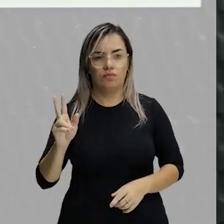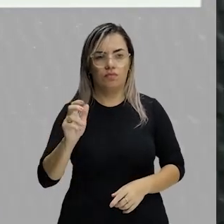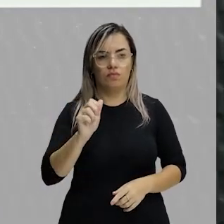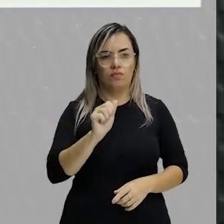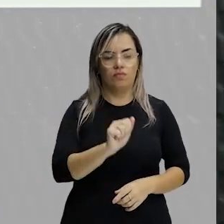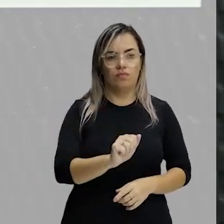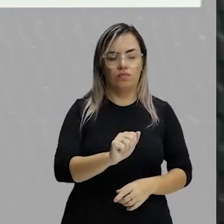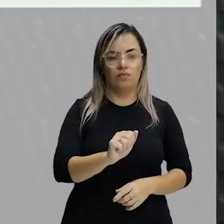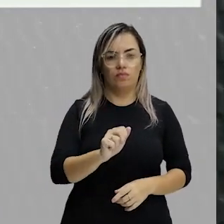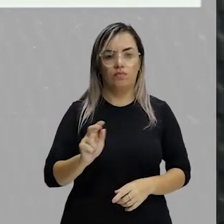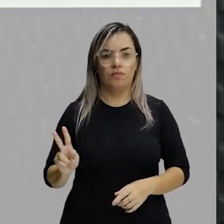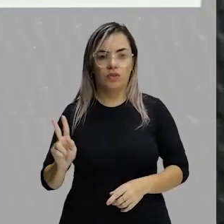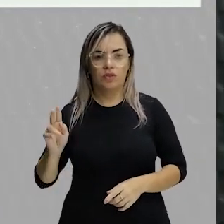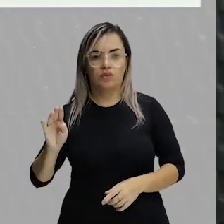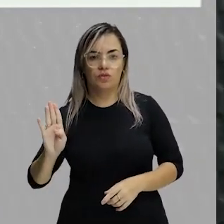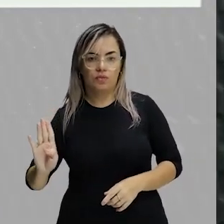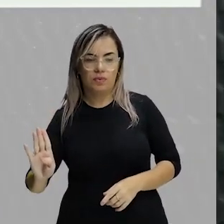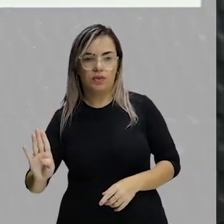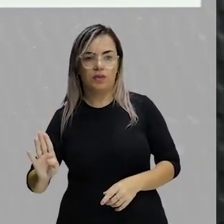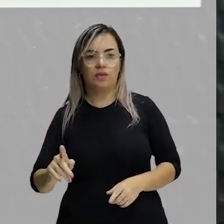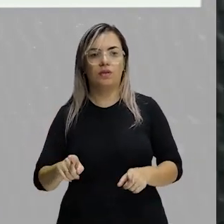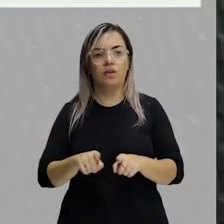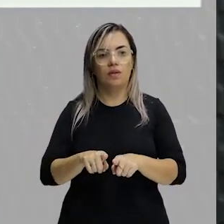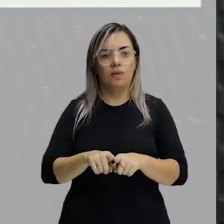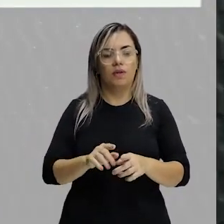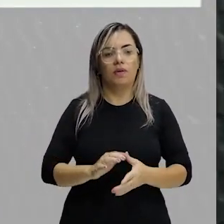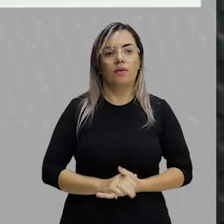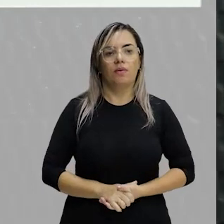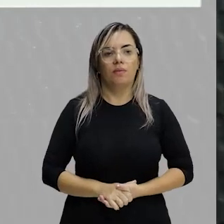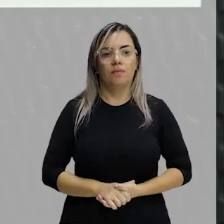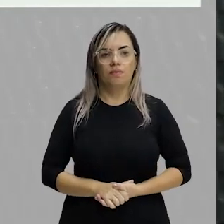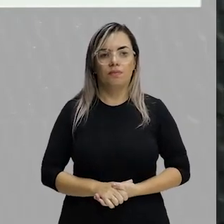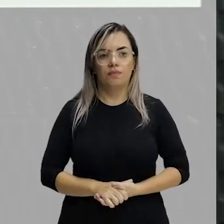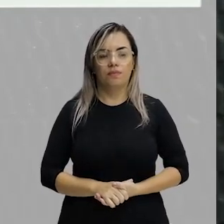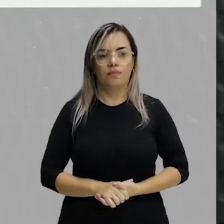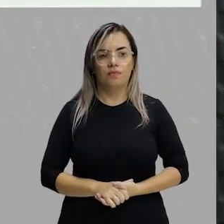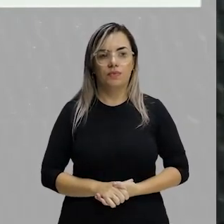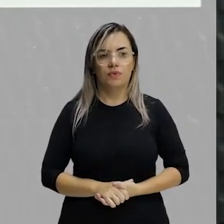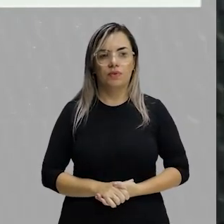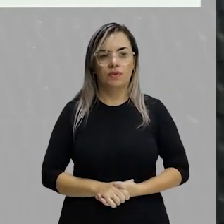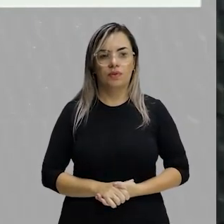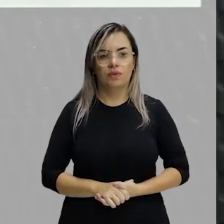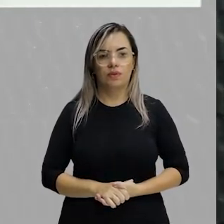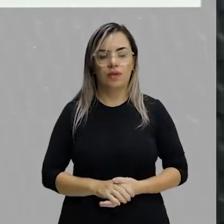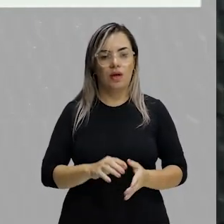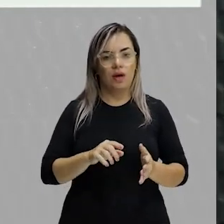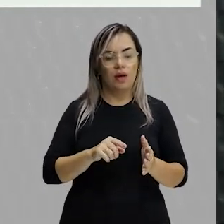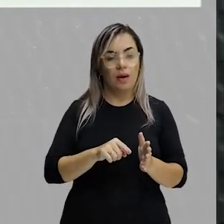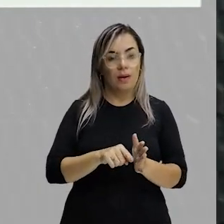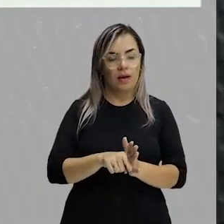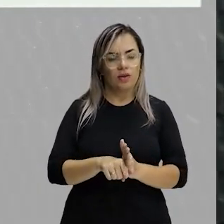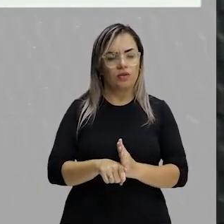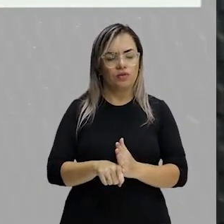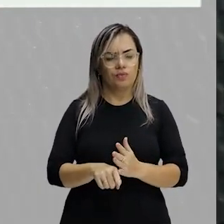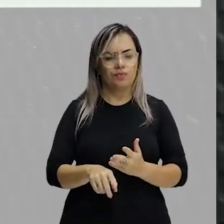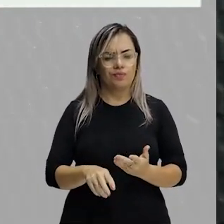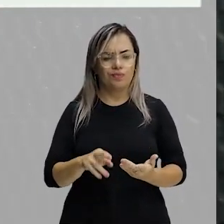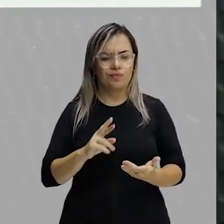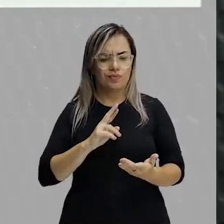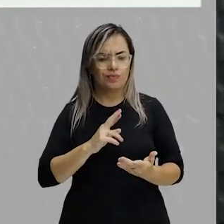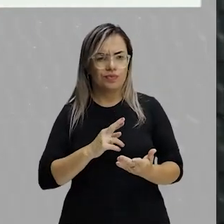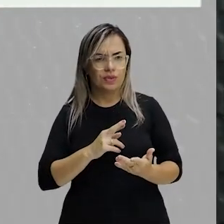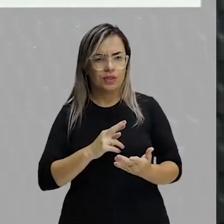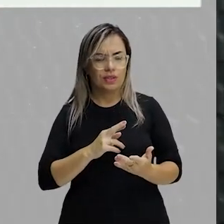A e o valor de B. Olha, ele me deu, ó, 2A igual a 20, 2B igual a 10. Gente, às vezes ele dá o